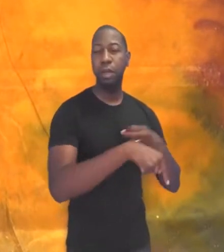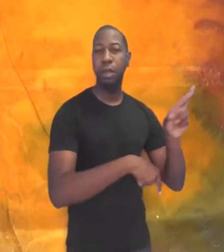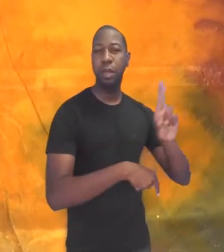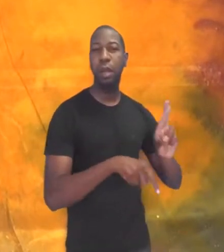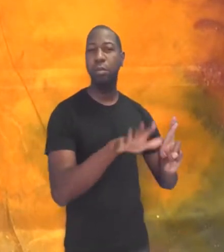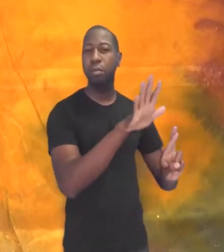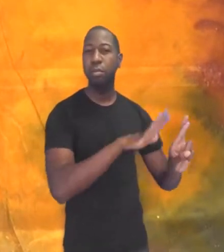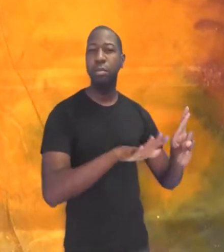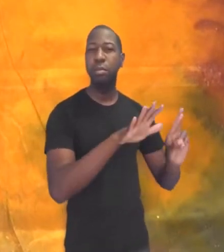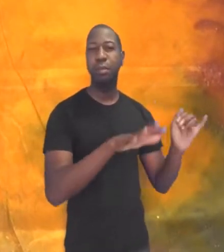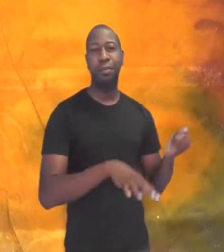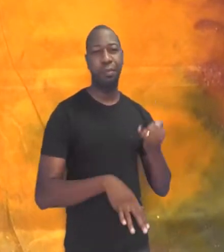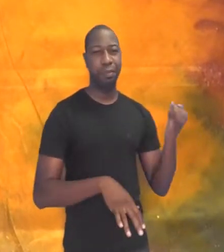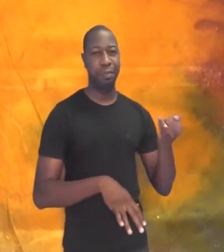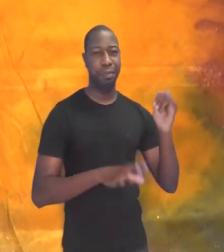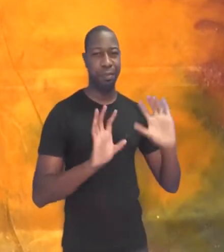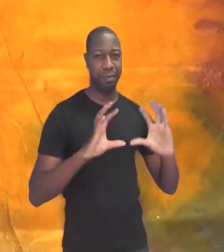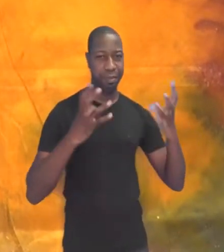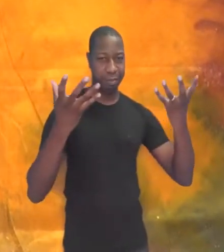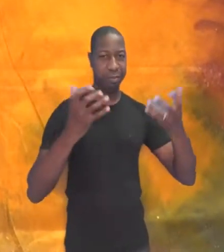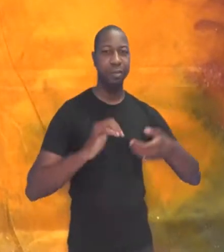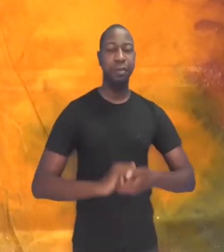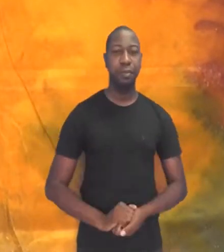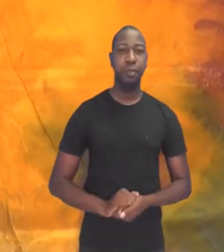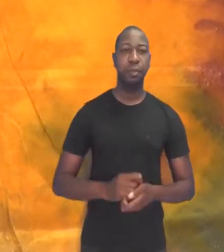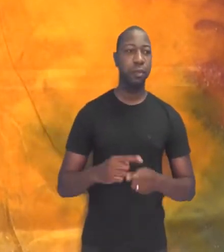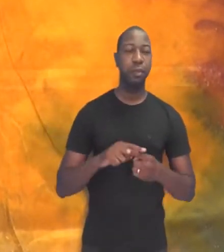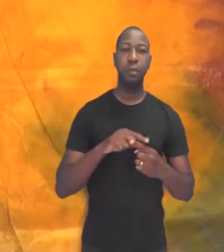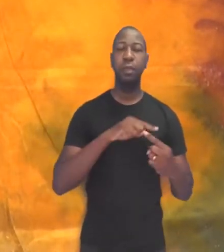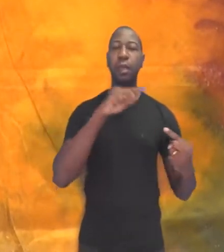região. E um evento que, em prol